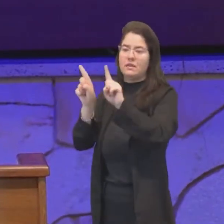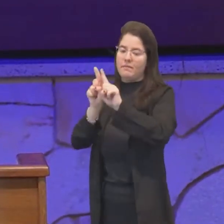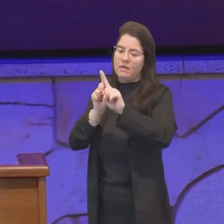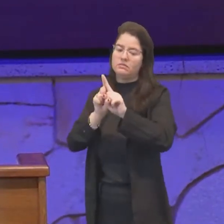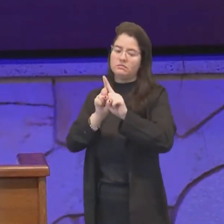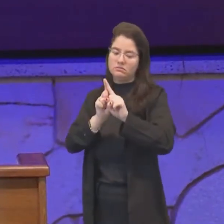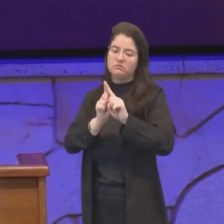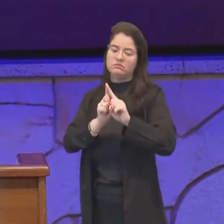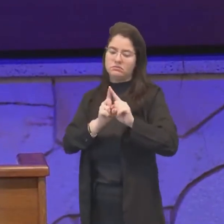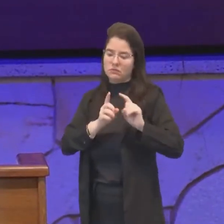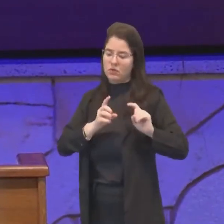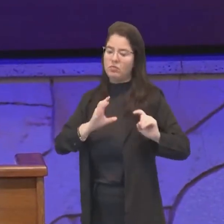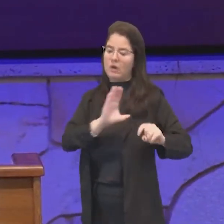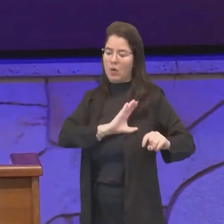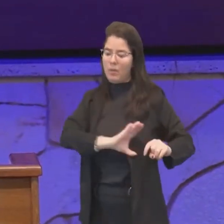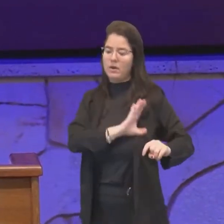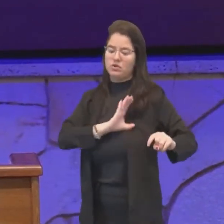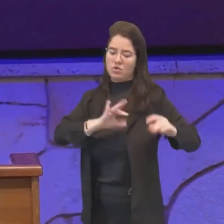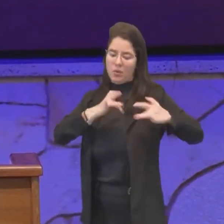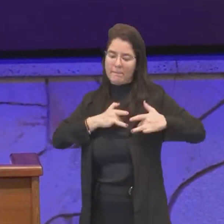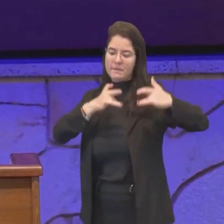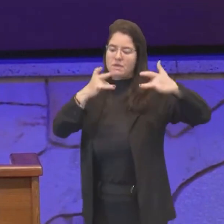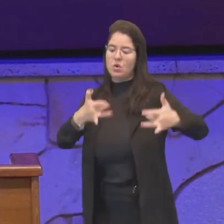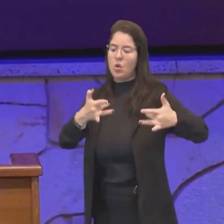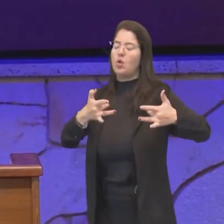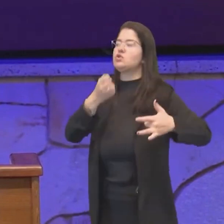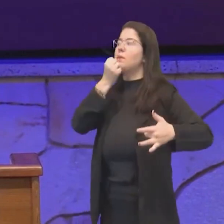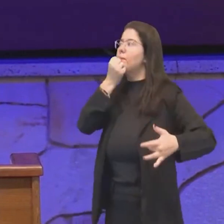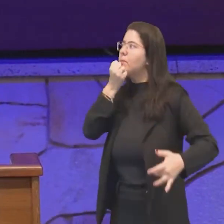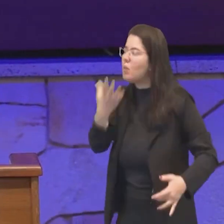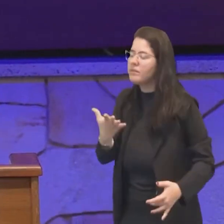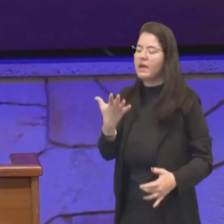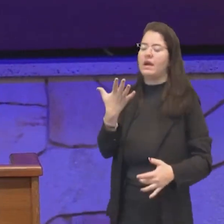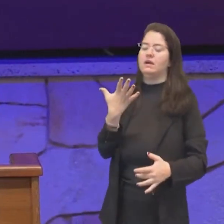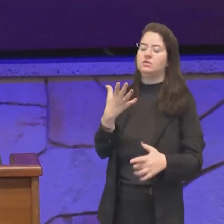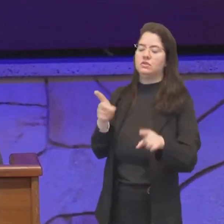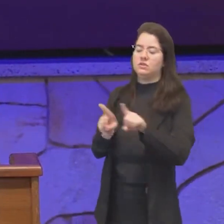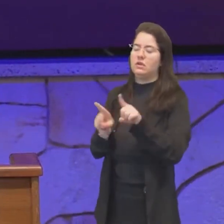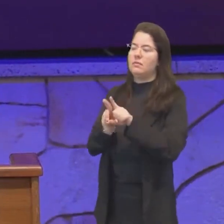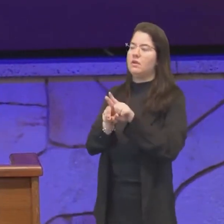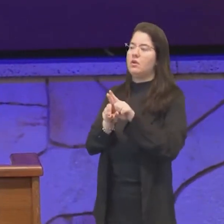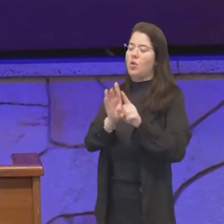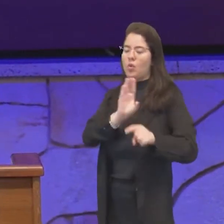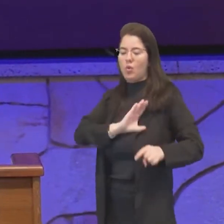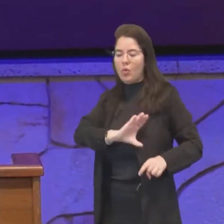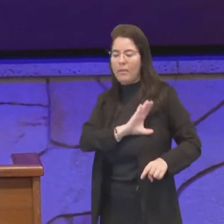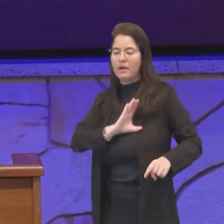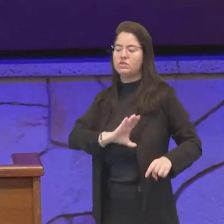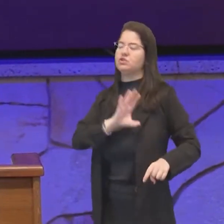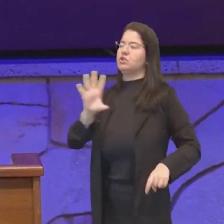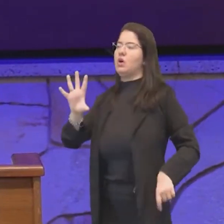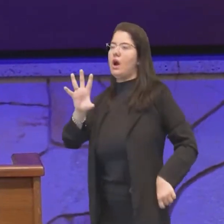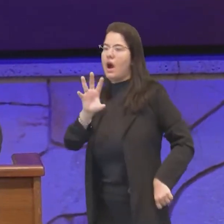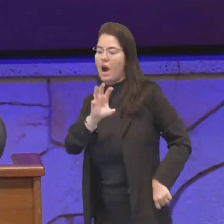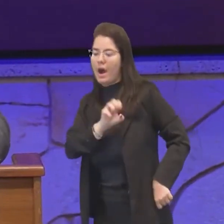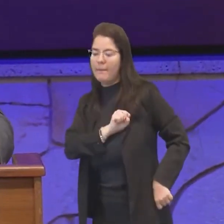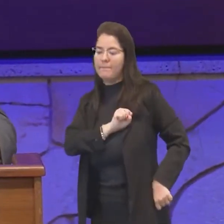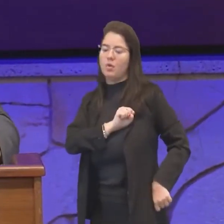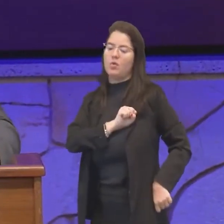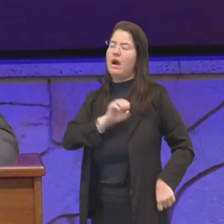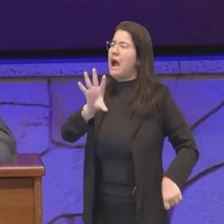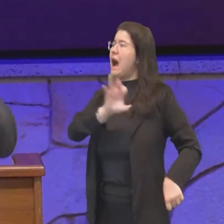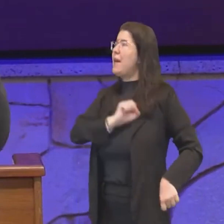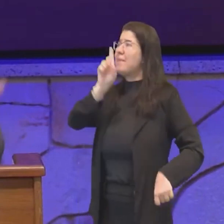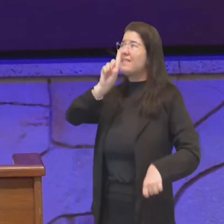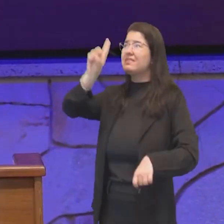misericórdia, ou na beneficência, ou na bondade em algumas, compaixão, amor, amar a Deus sobre todas